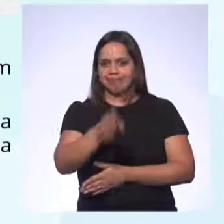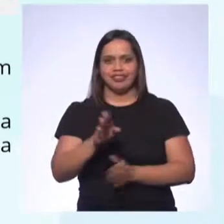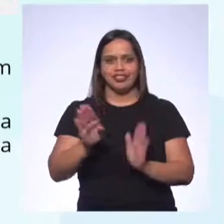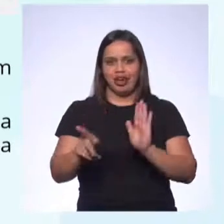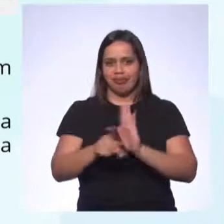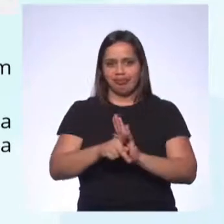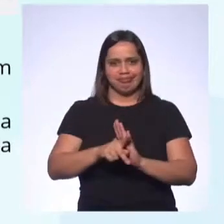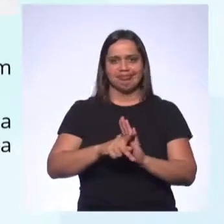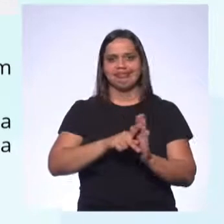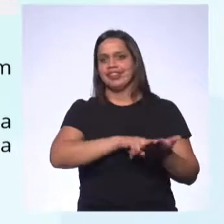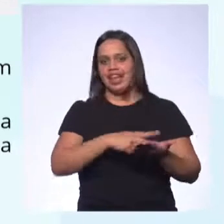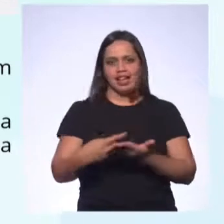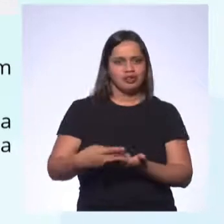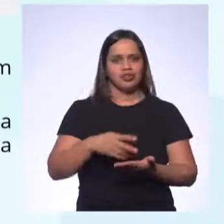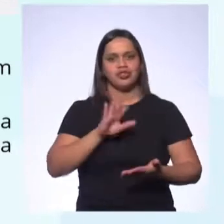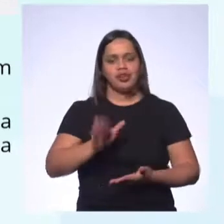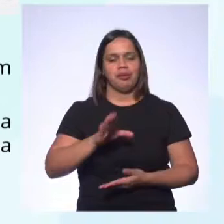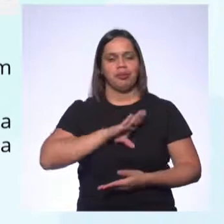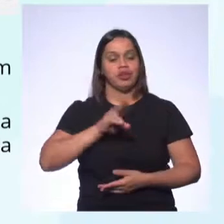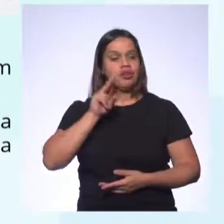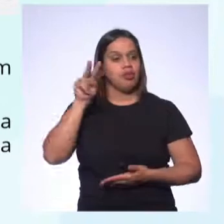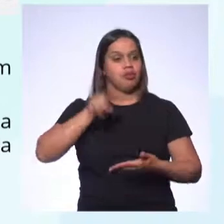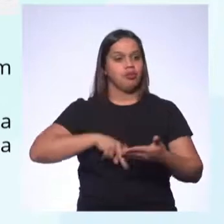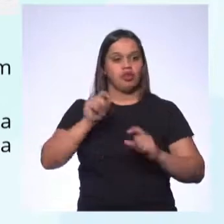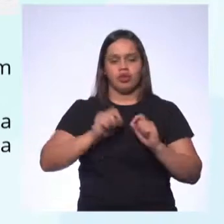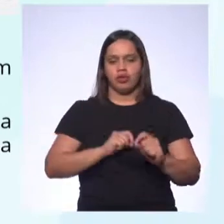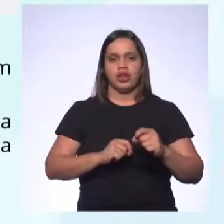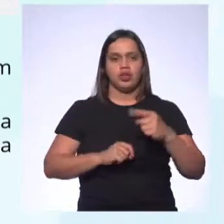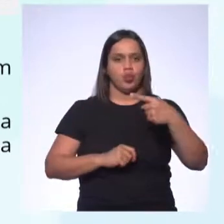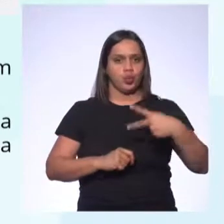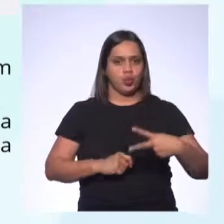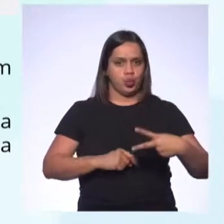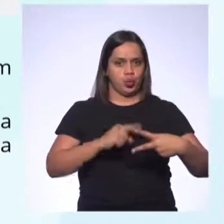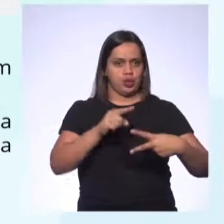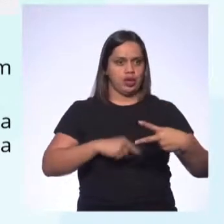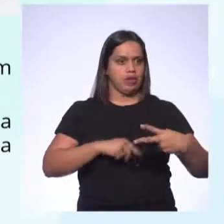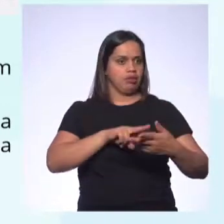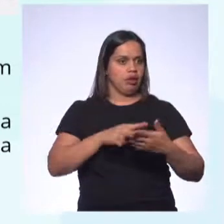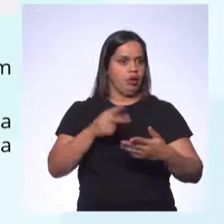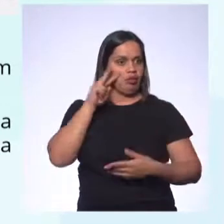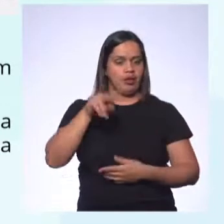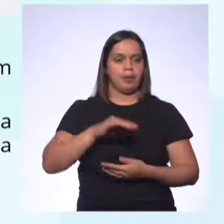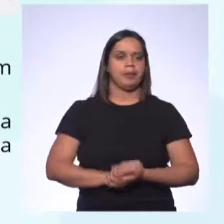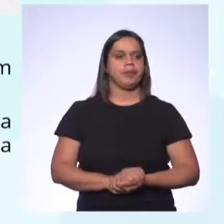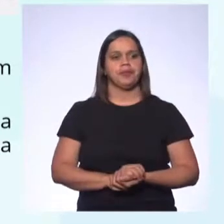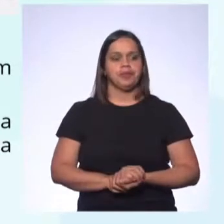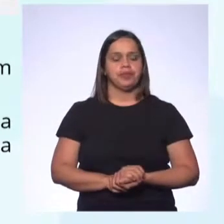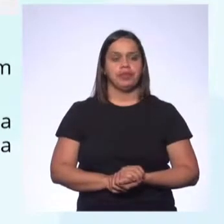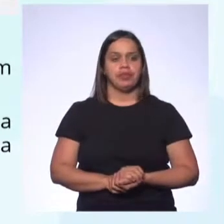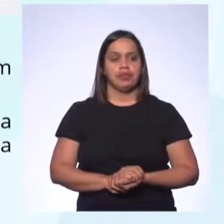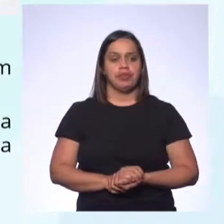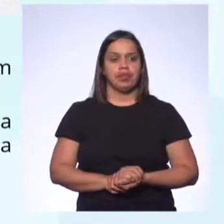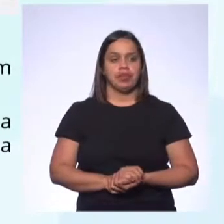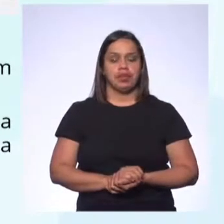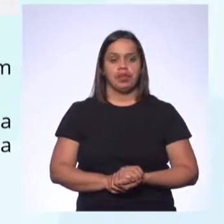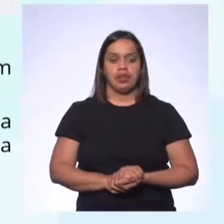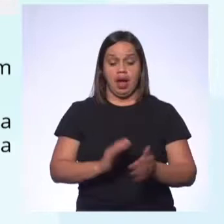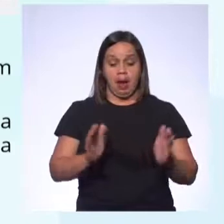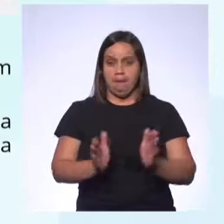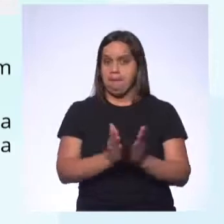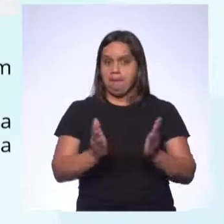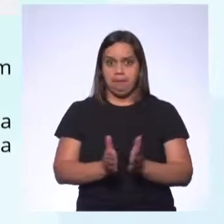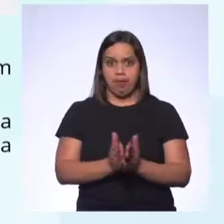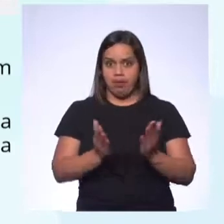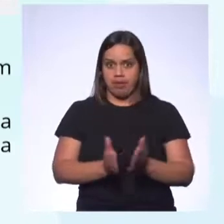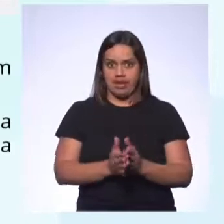a gente vai dar uma lida aí nos 2 primeiros. Aí, ó, o primeiro está assim, ó. Erradicação da